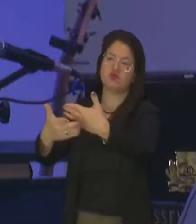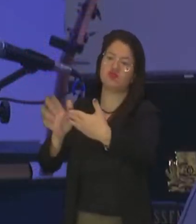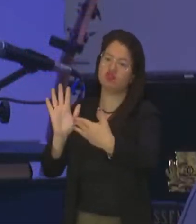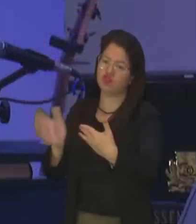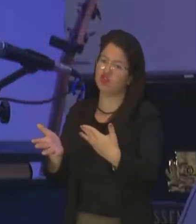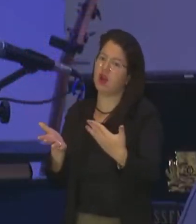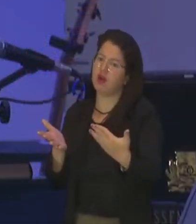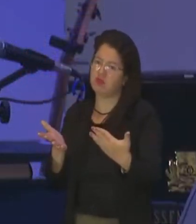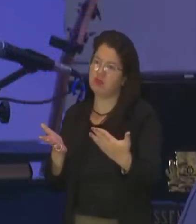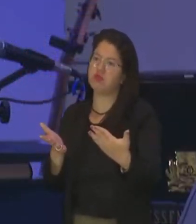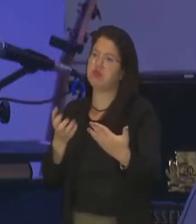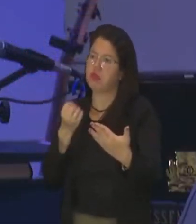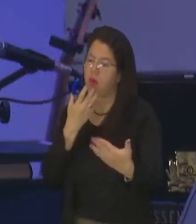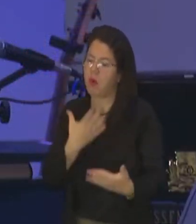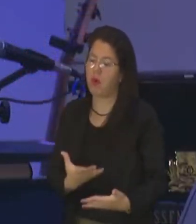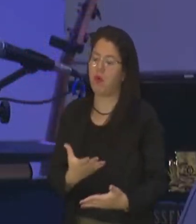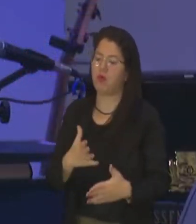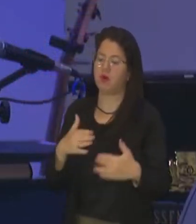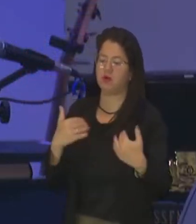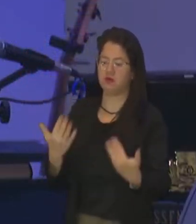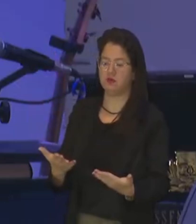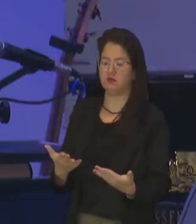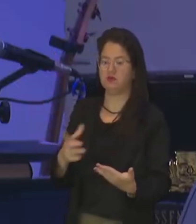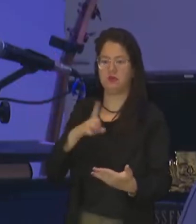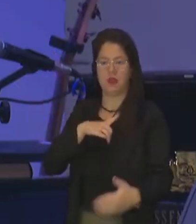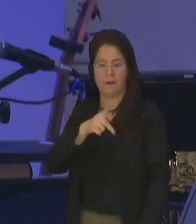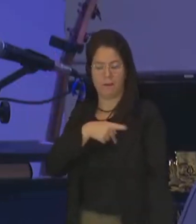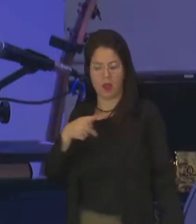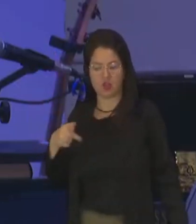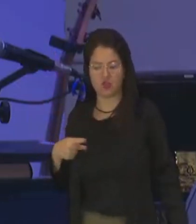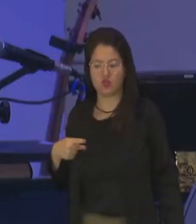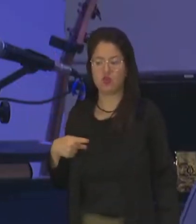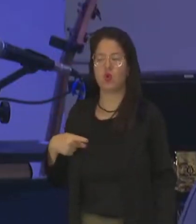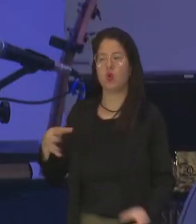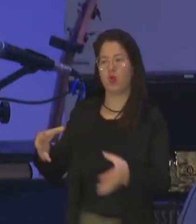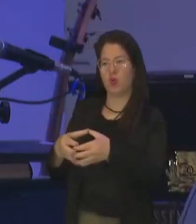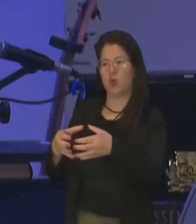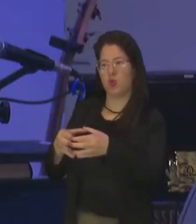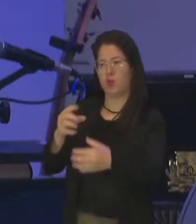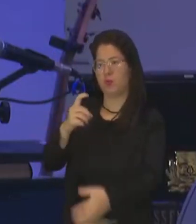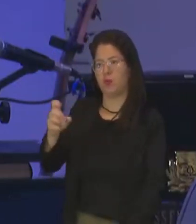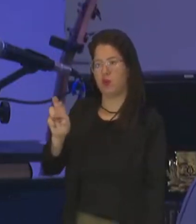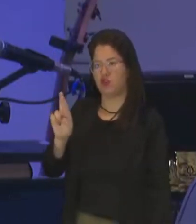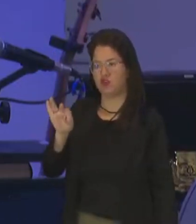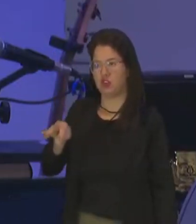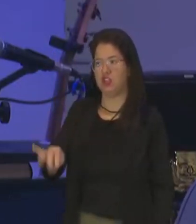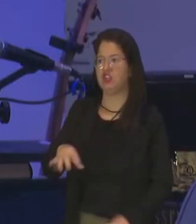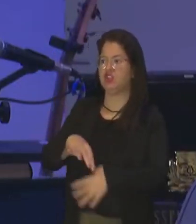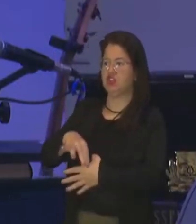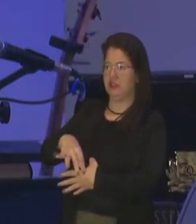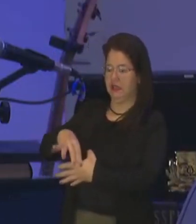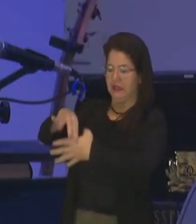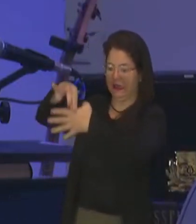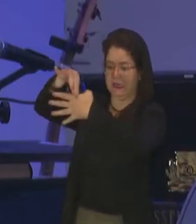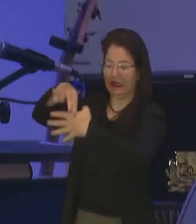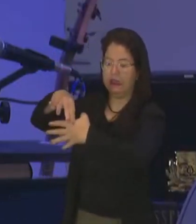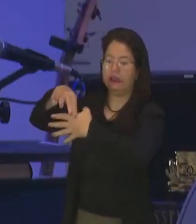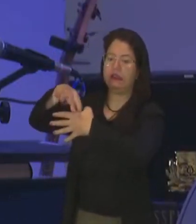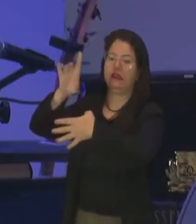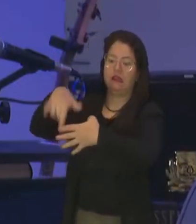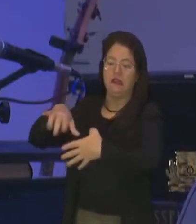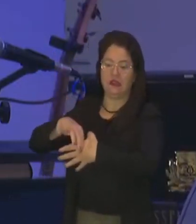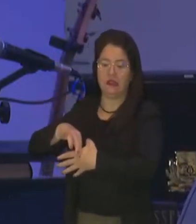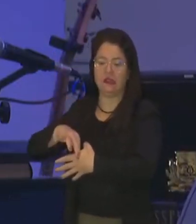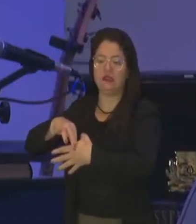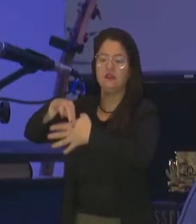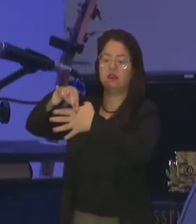adiantado. Então, temos pastores xerentes, líderes que lideram as